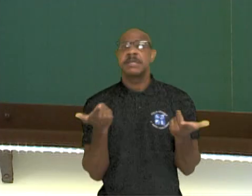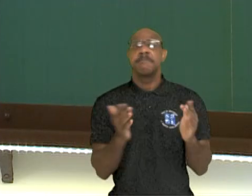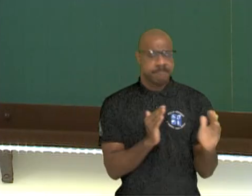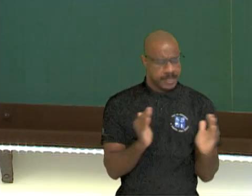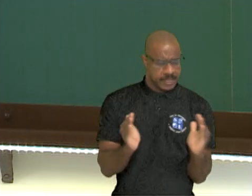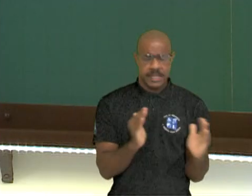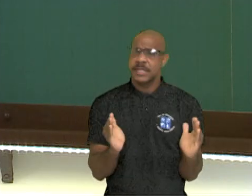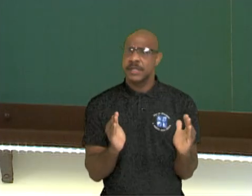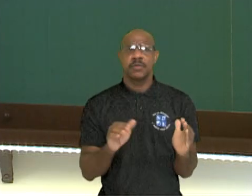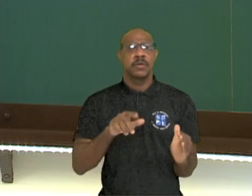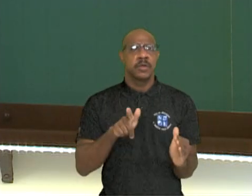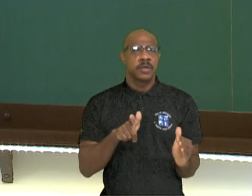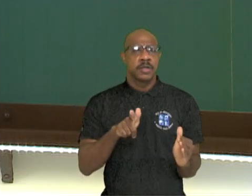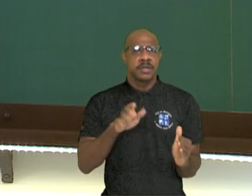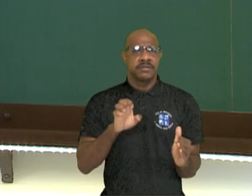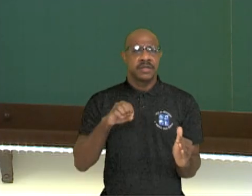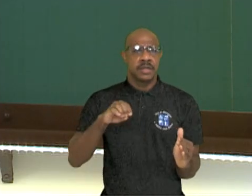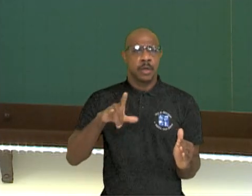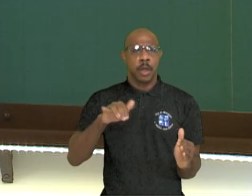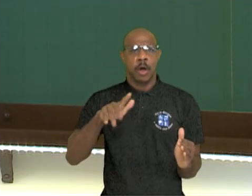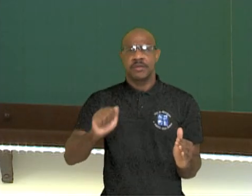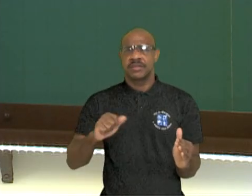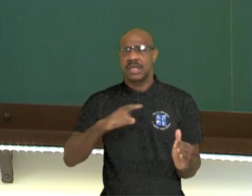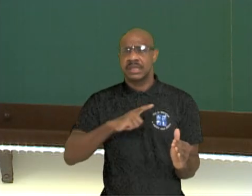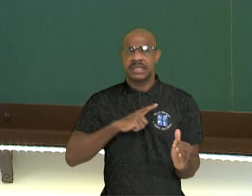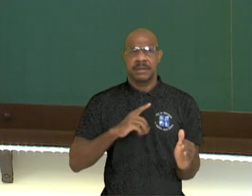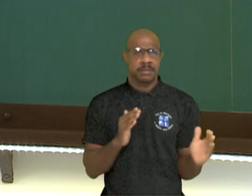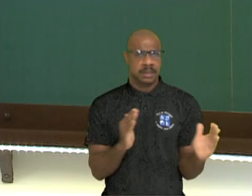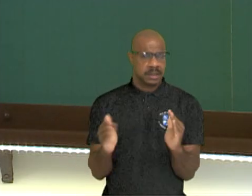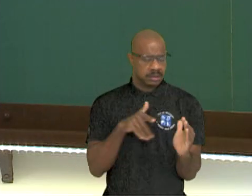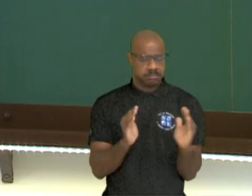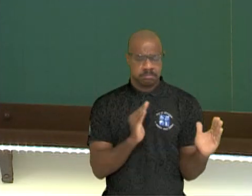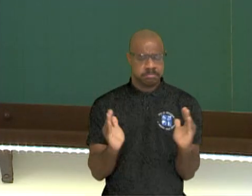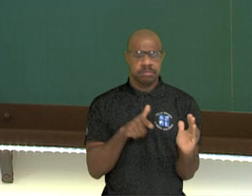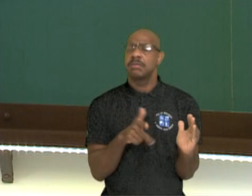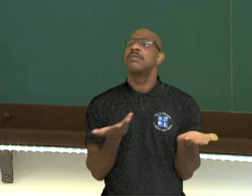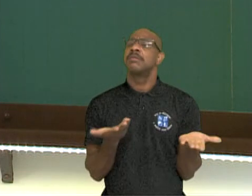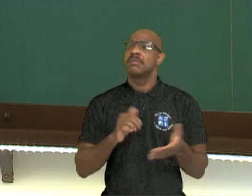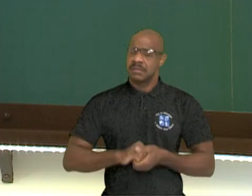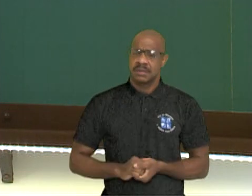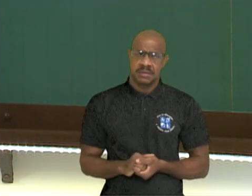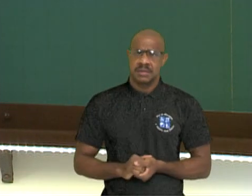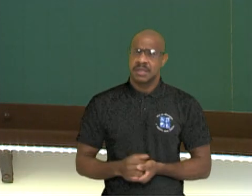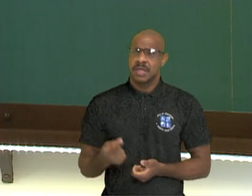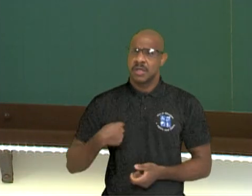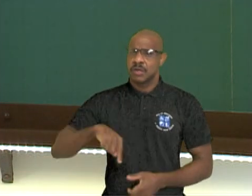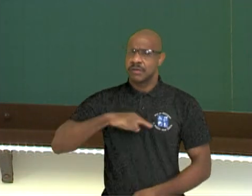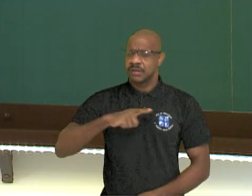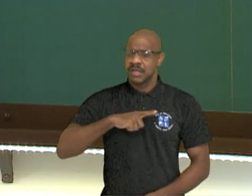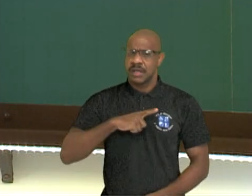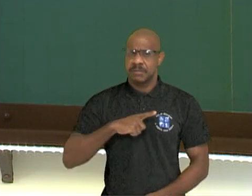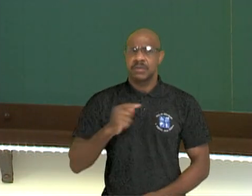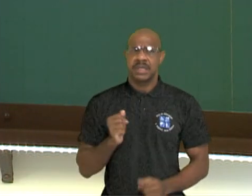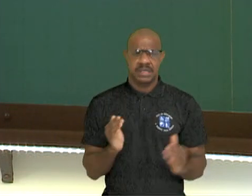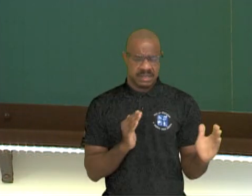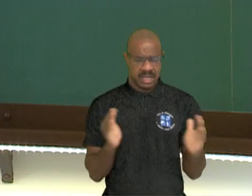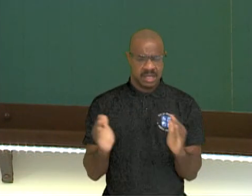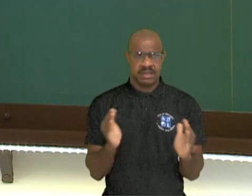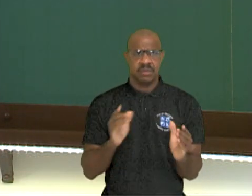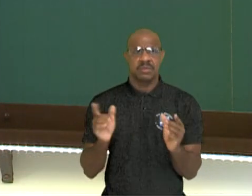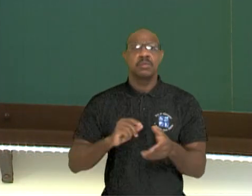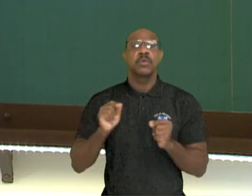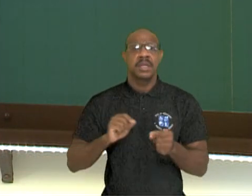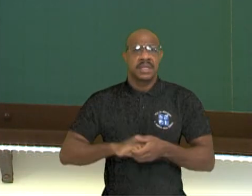idade do planeta Terra, em que momento nós estamos na atualidade? A gente diz que está na era Cenozoica,